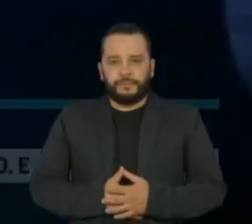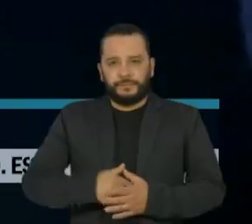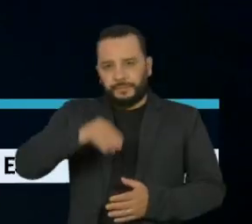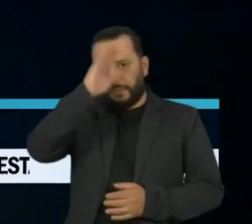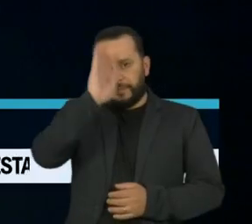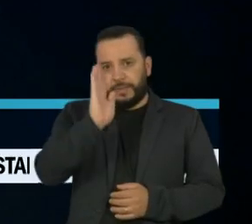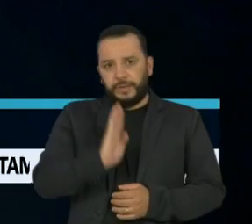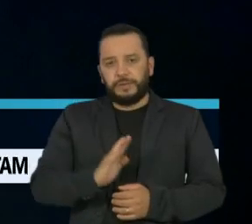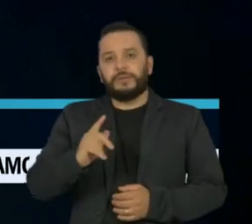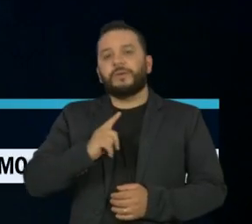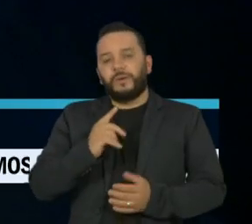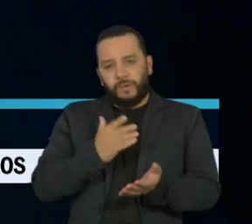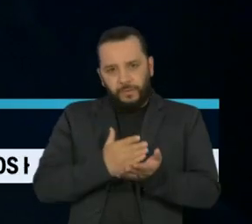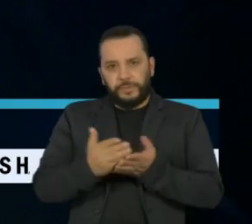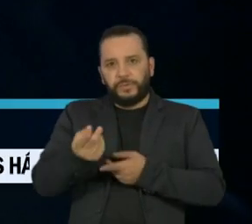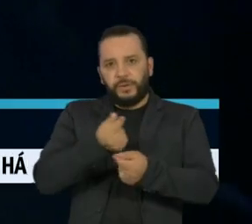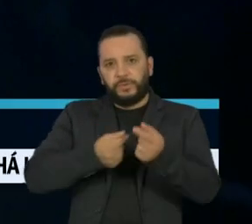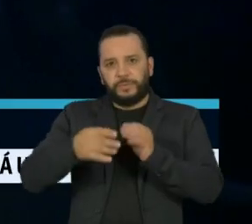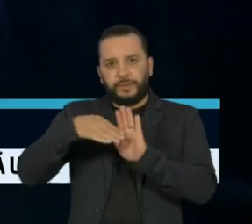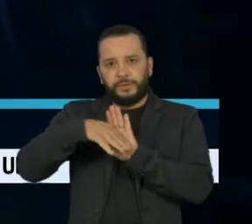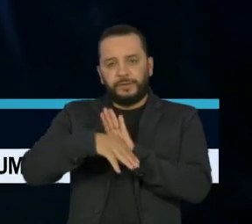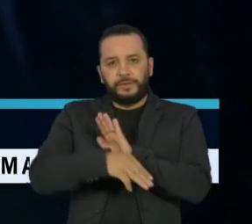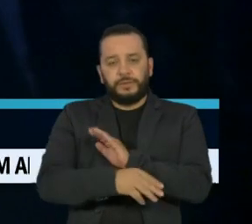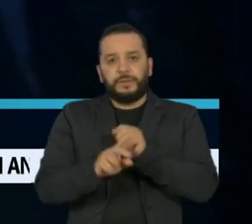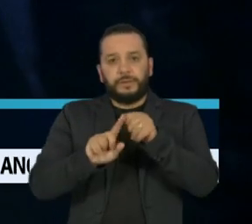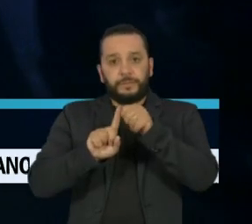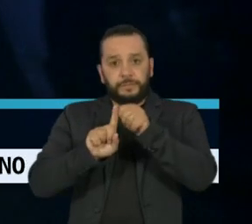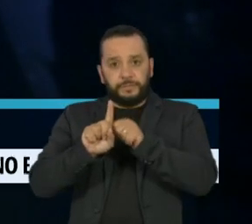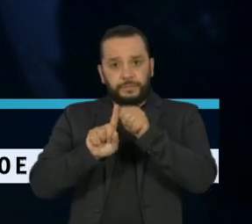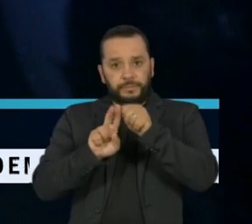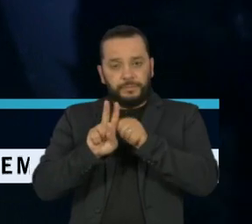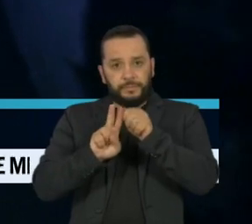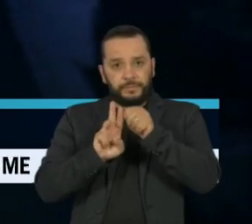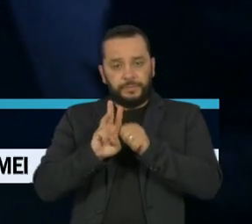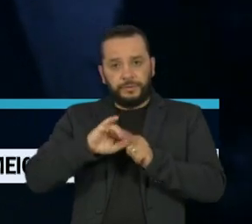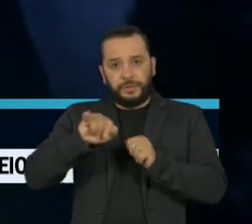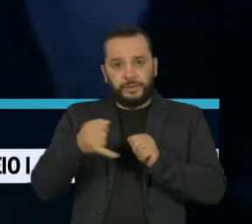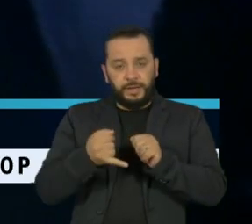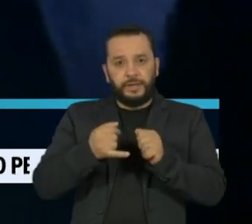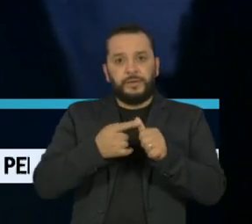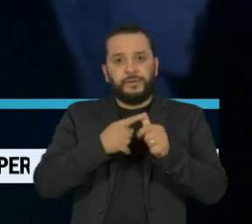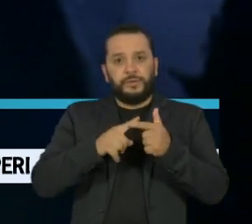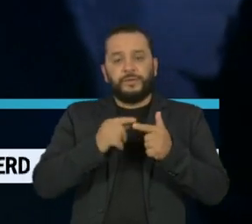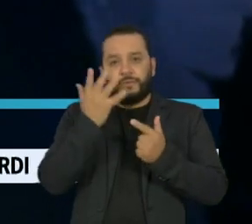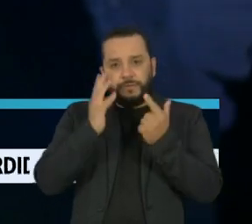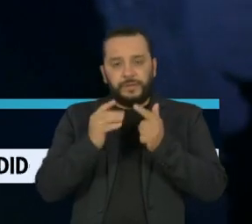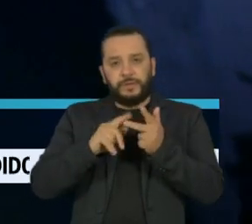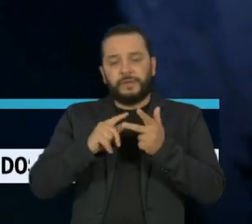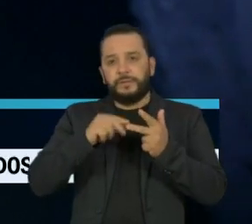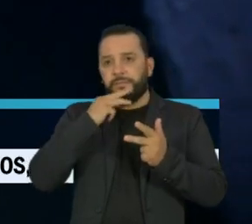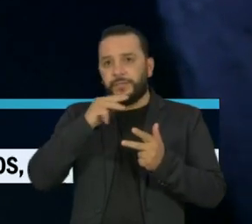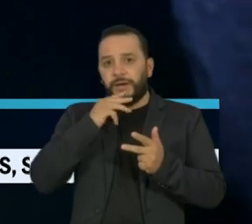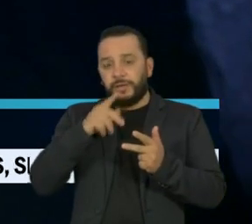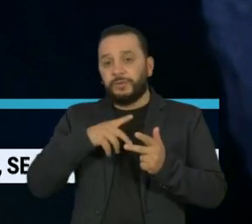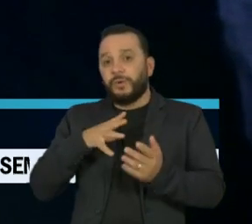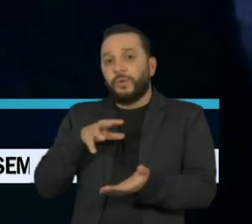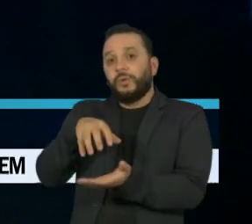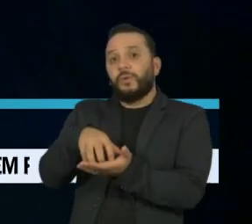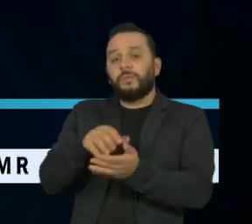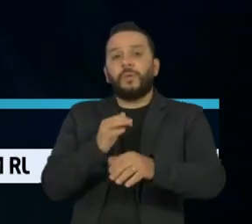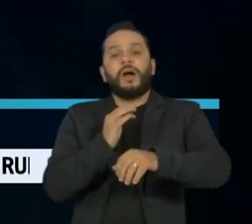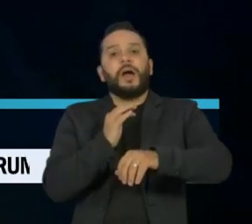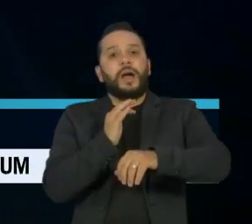O Brasil entrou em recessão no primeiro trimestre deste ano. A conclusão é do Comitê de Datação de Ciclos Econômicos da Fundação